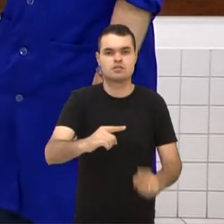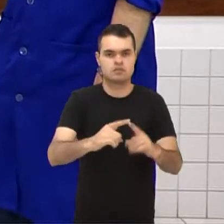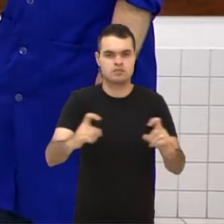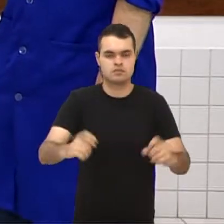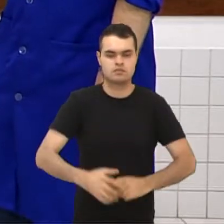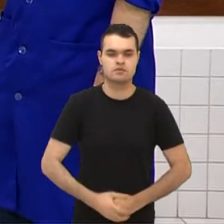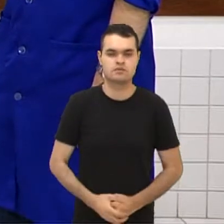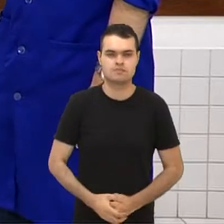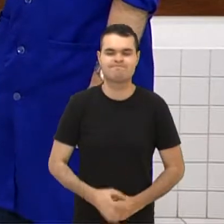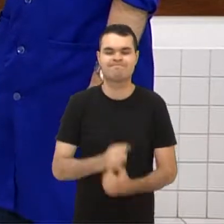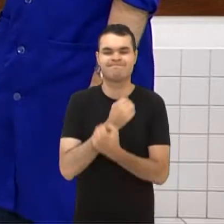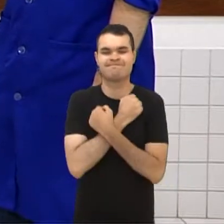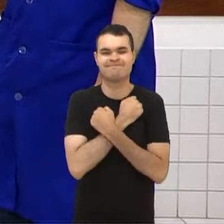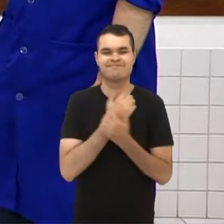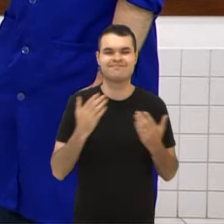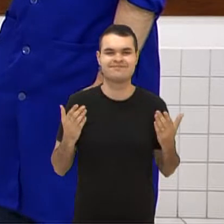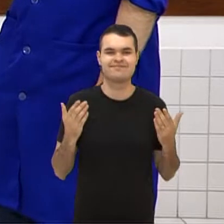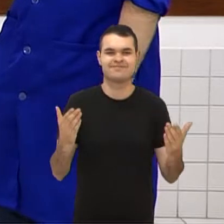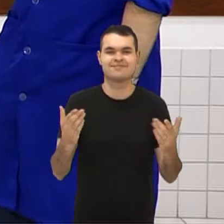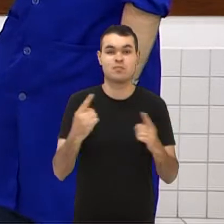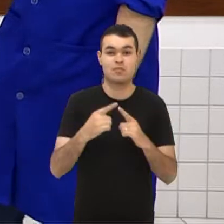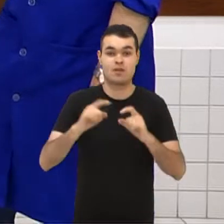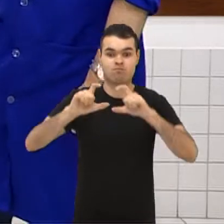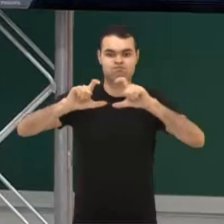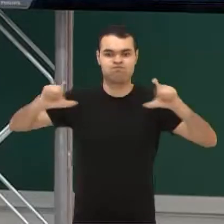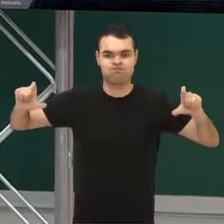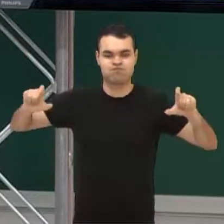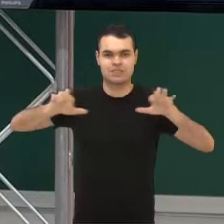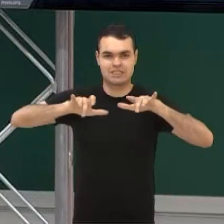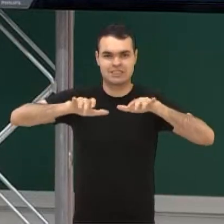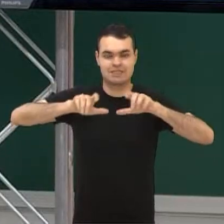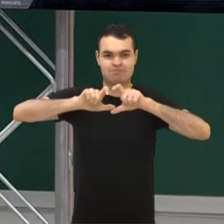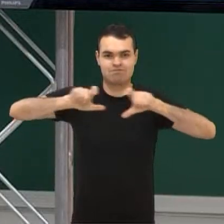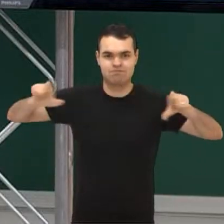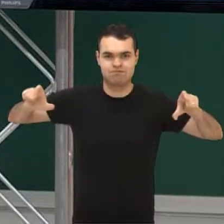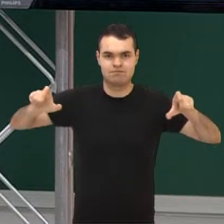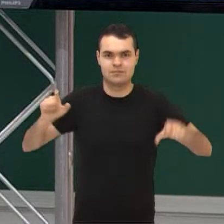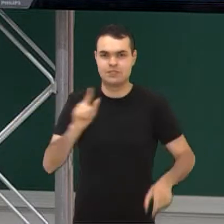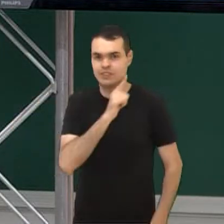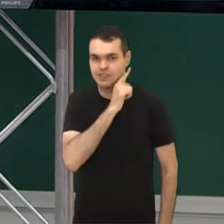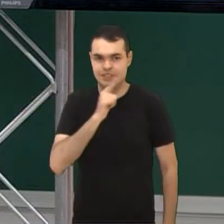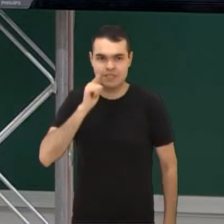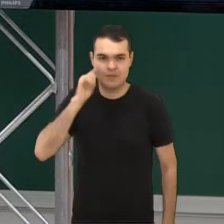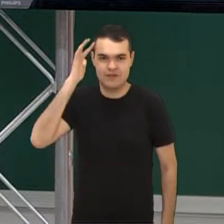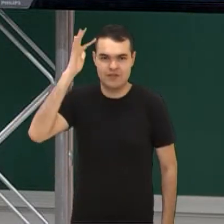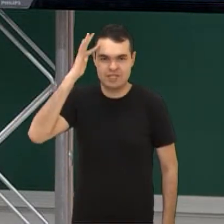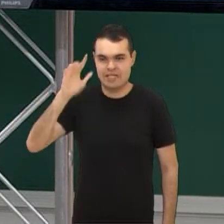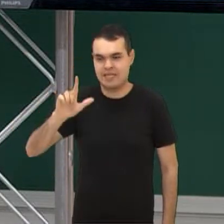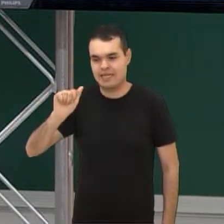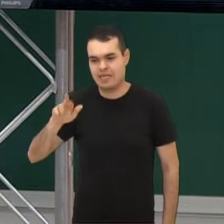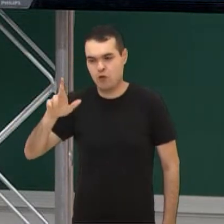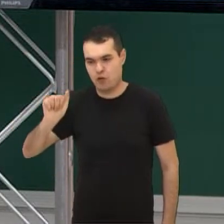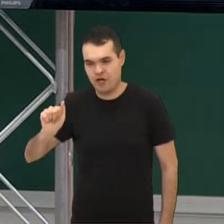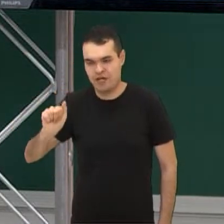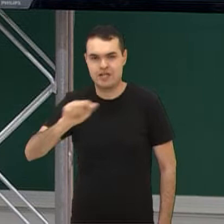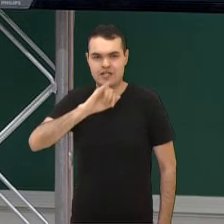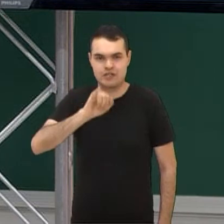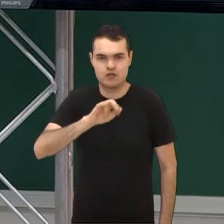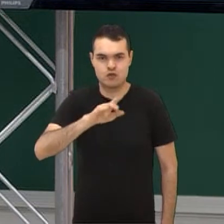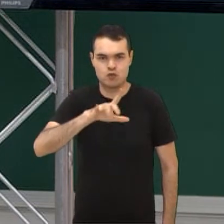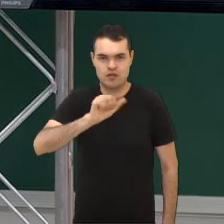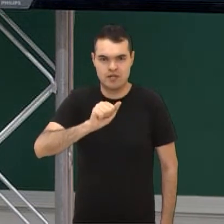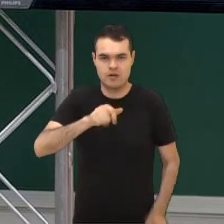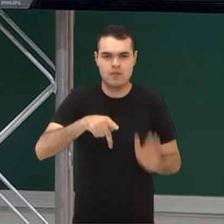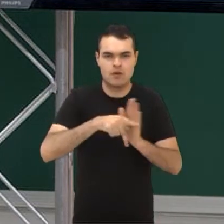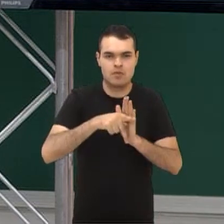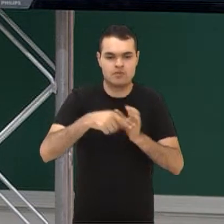só mandando um abraço aqui, porque mandaram em caixa alta. Ó. Mandam, aqui são as gêmeas filosóficas, Laura e Júlia Mota, de Laranjeiras do